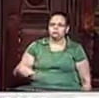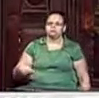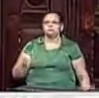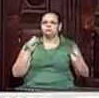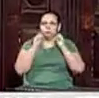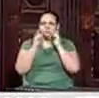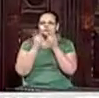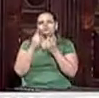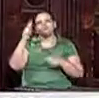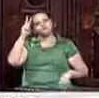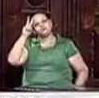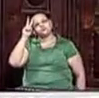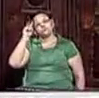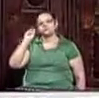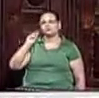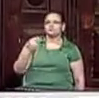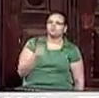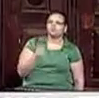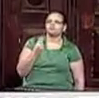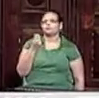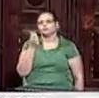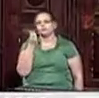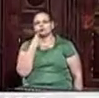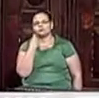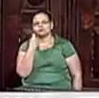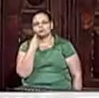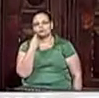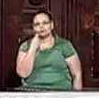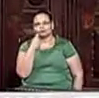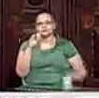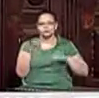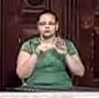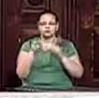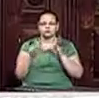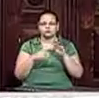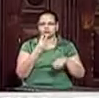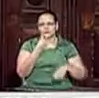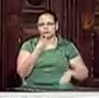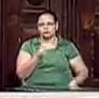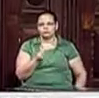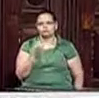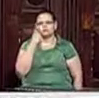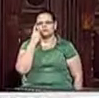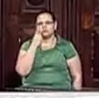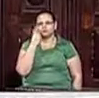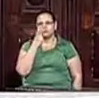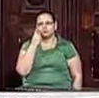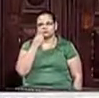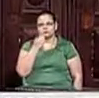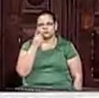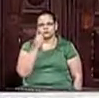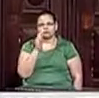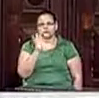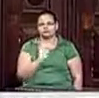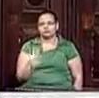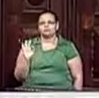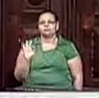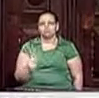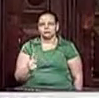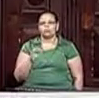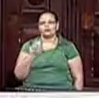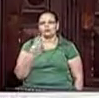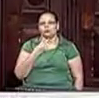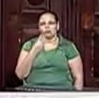segunda ou sexta-feira, chamar aqui os 46 deputados federais, os 3 senadores da